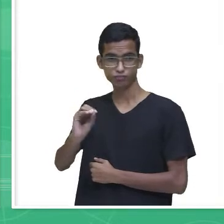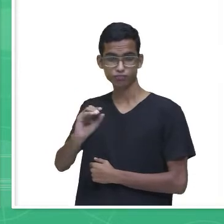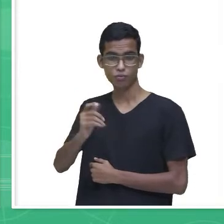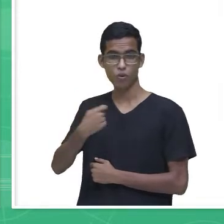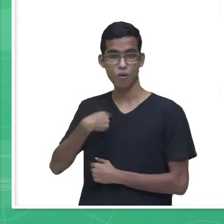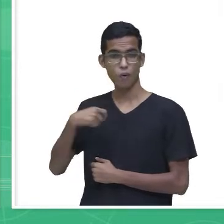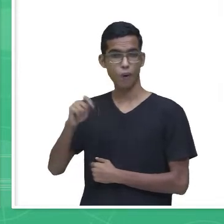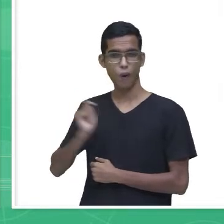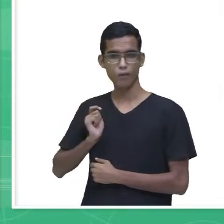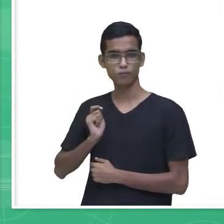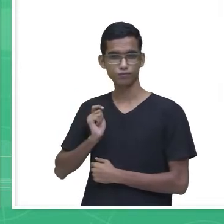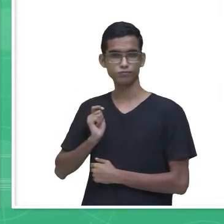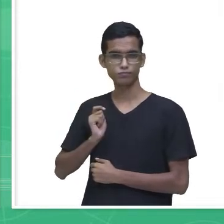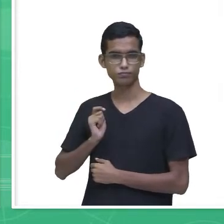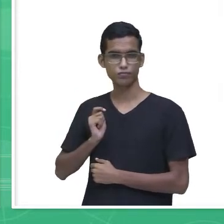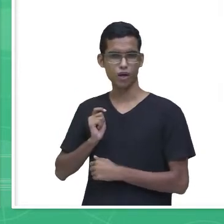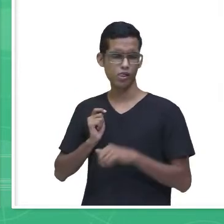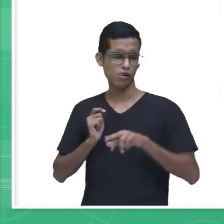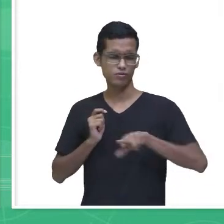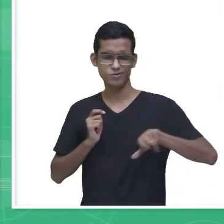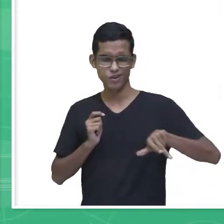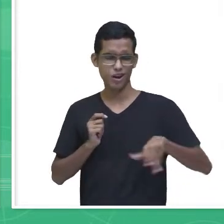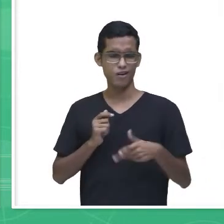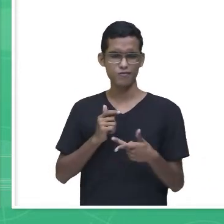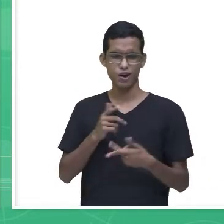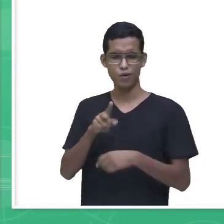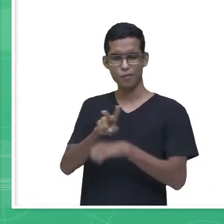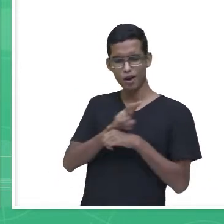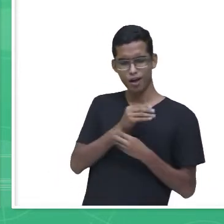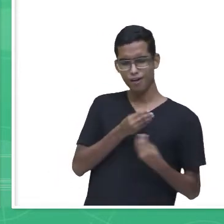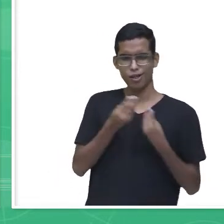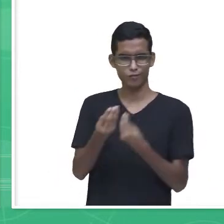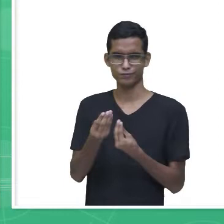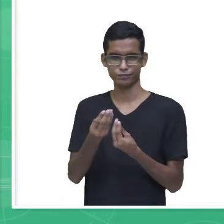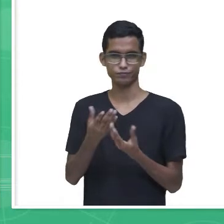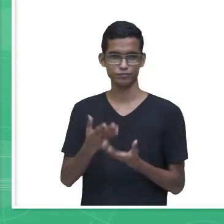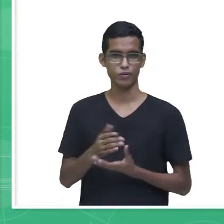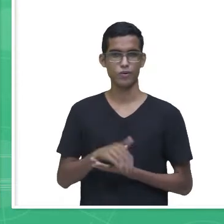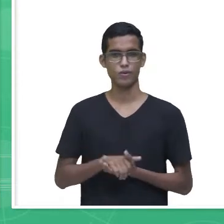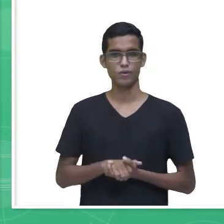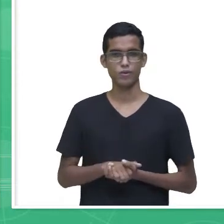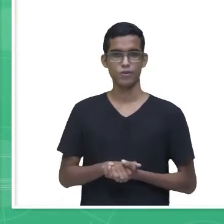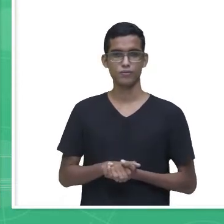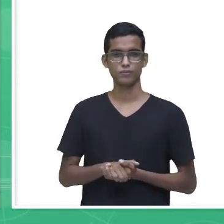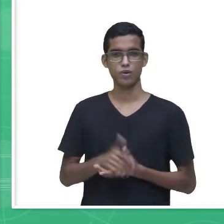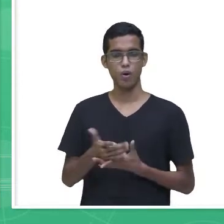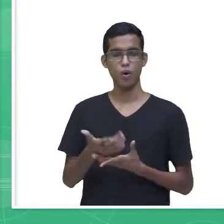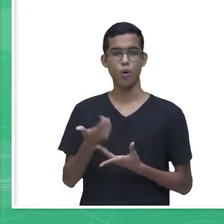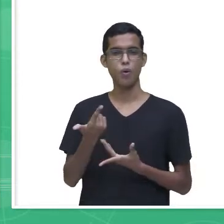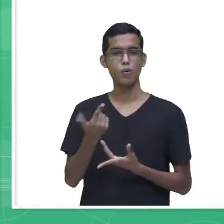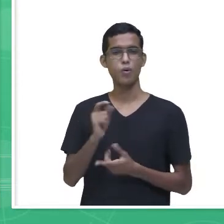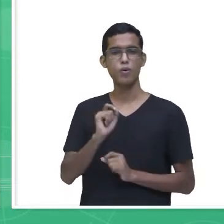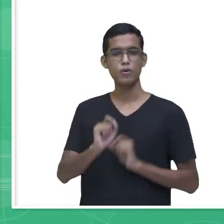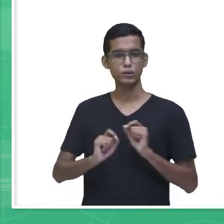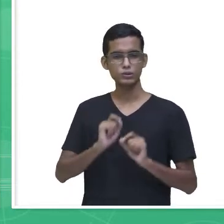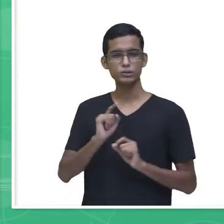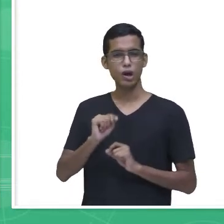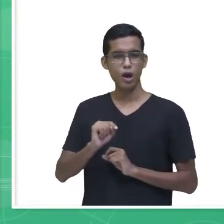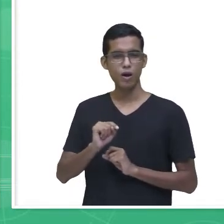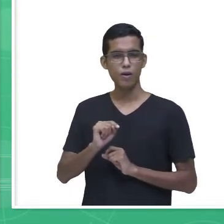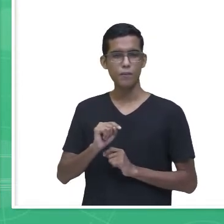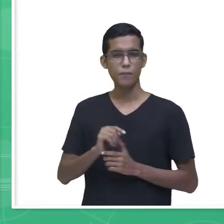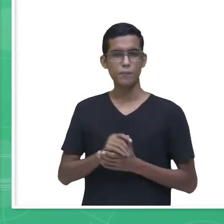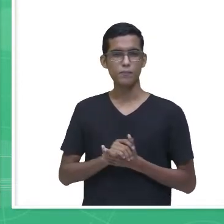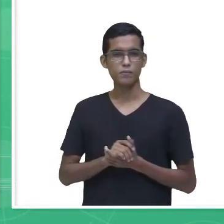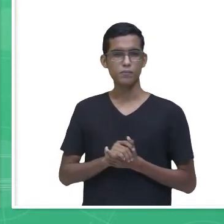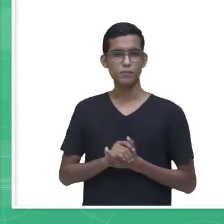tem nada a ver com devolvido, é devuelto. Então, observem, o que torna essas conjugações,